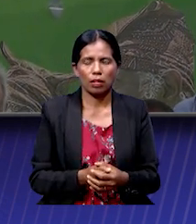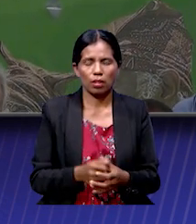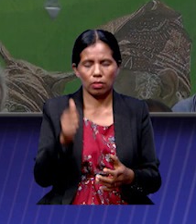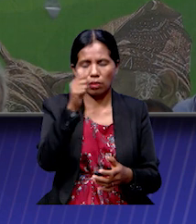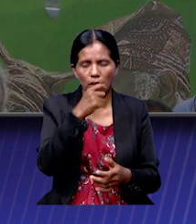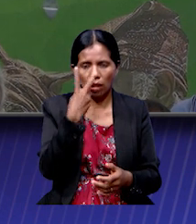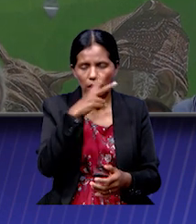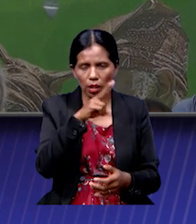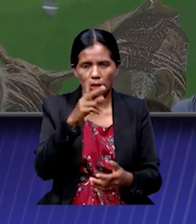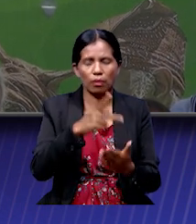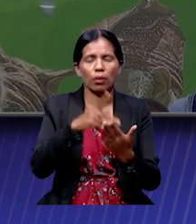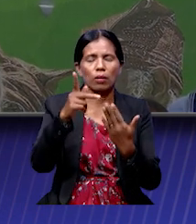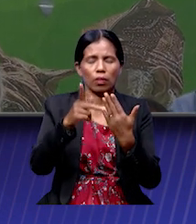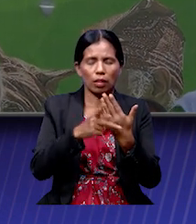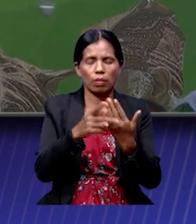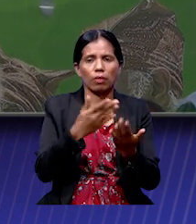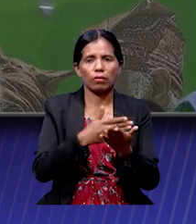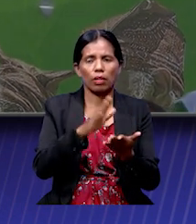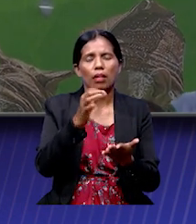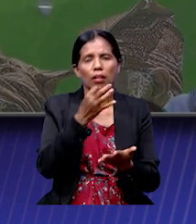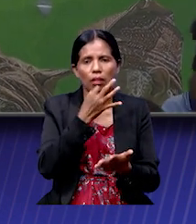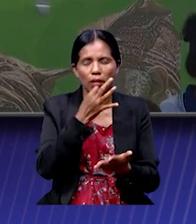Auditoria ba programa cesta básica.